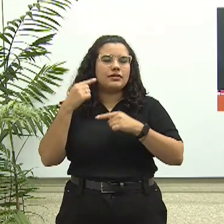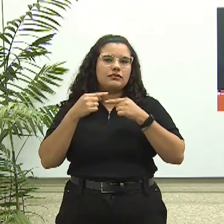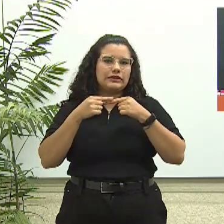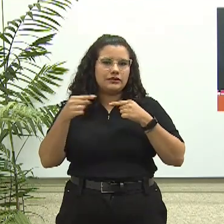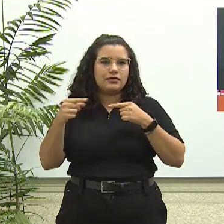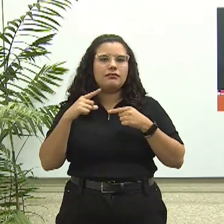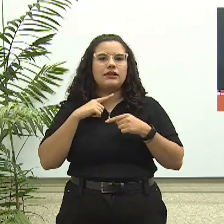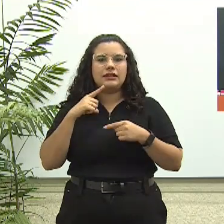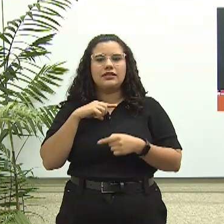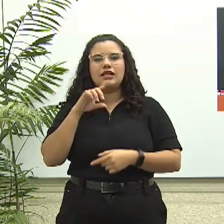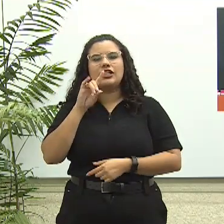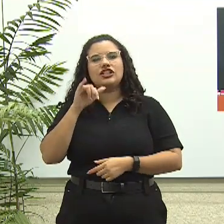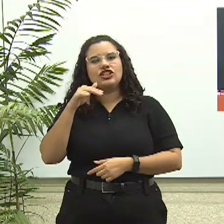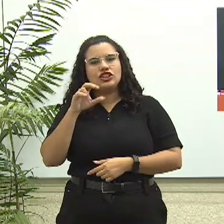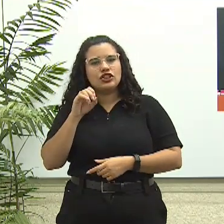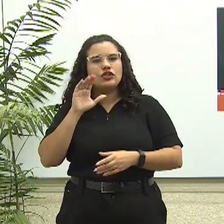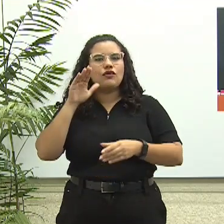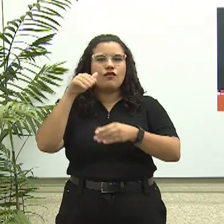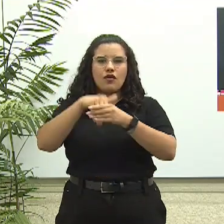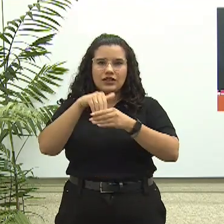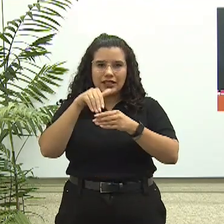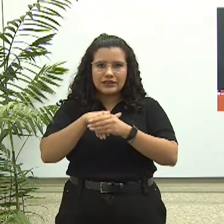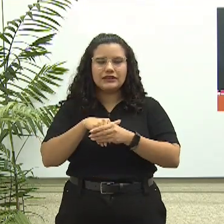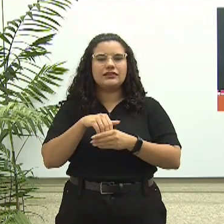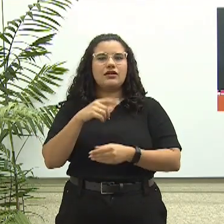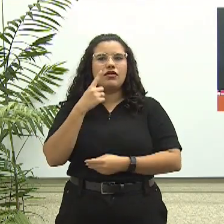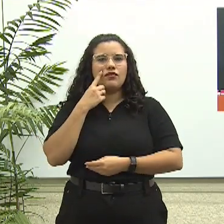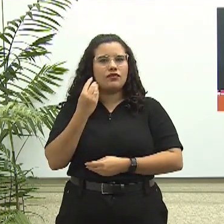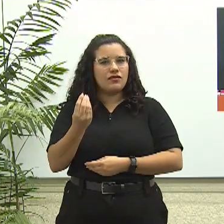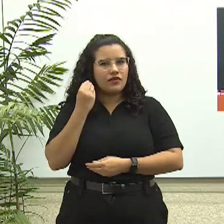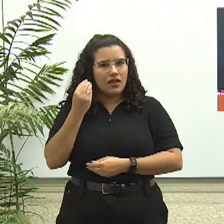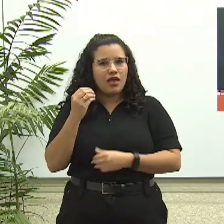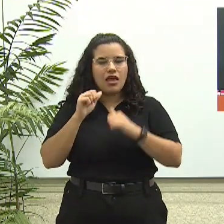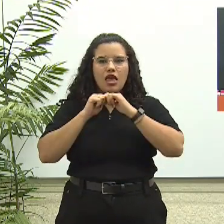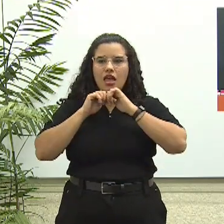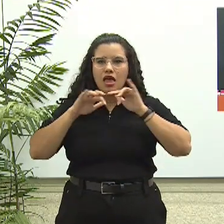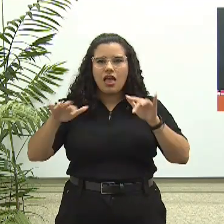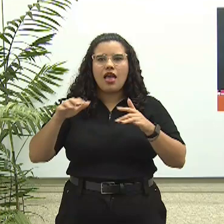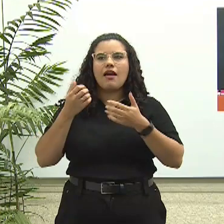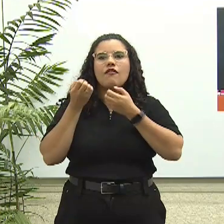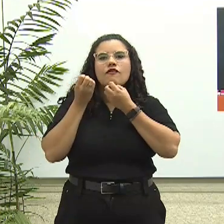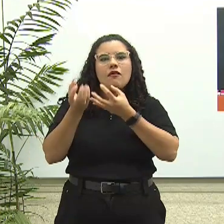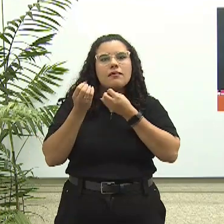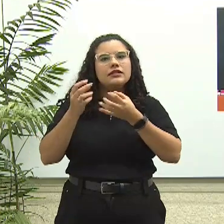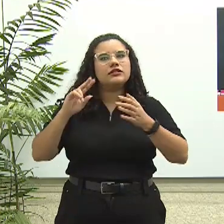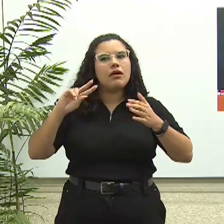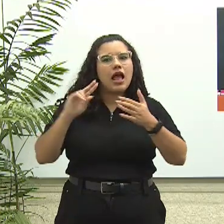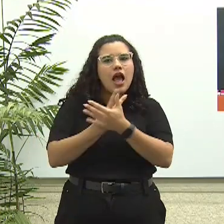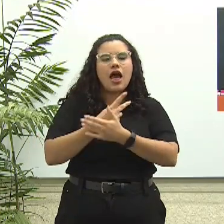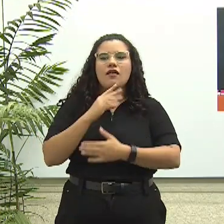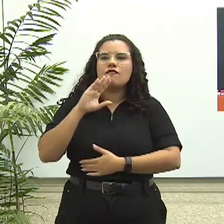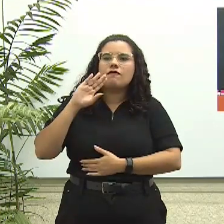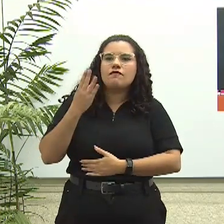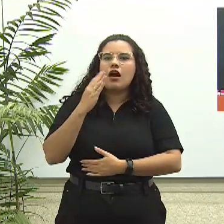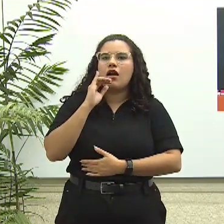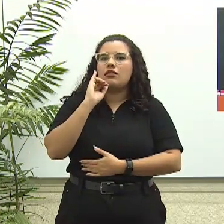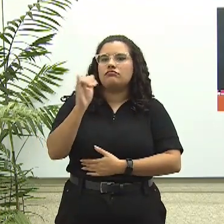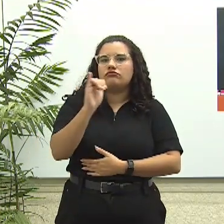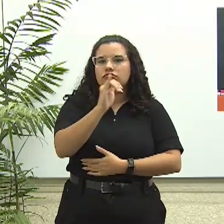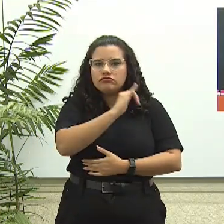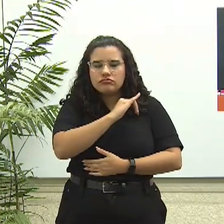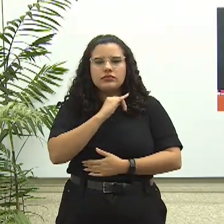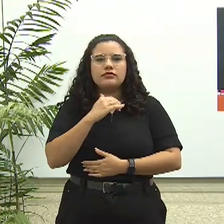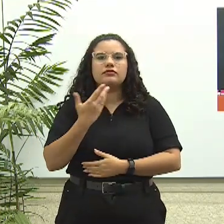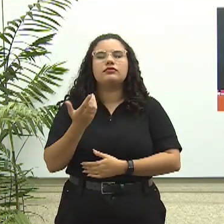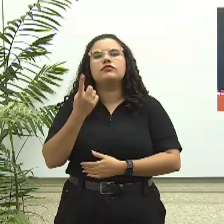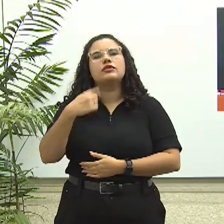do do Dino da votação né a Barbaridade De distribuir desinformação fake News e assim